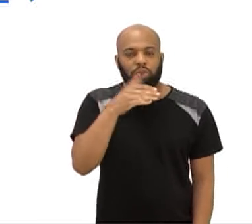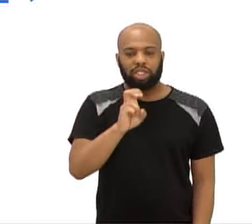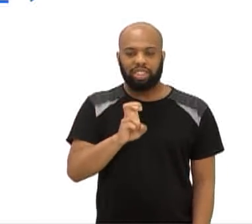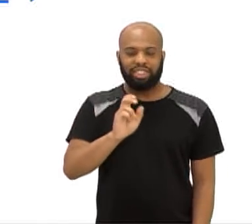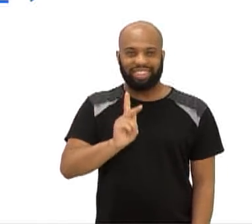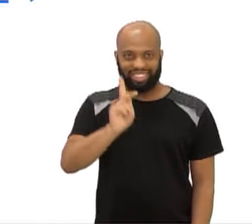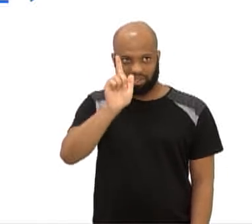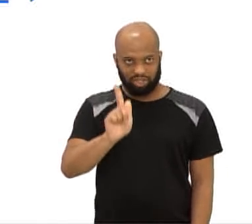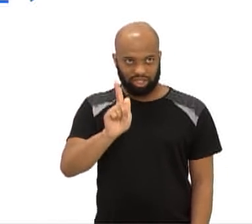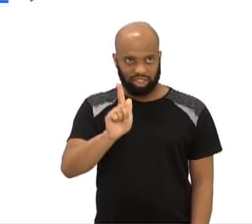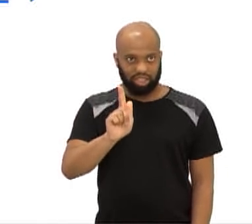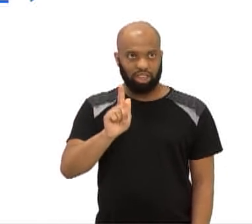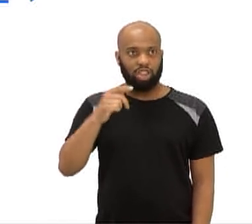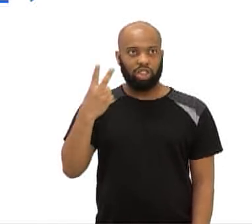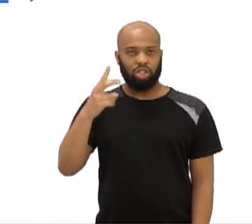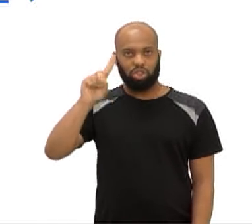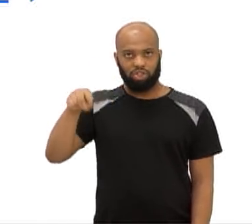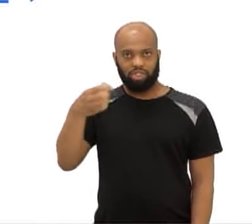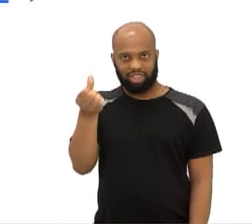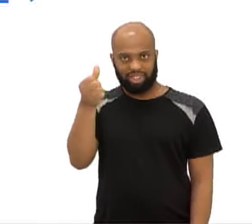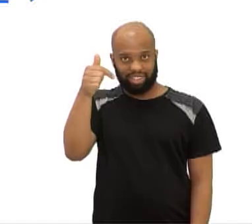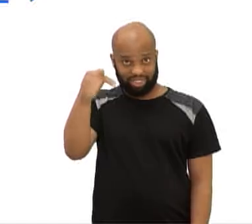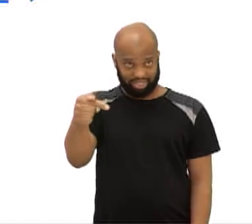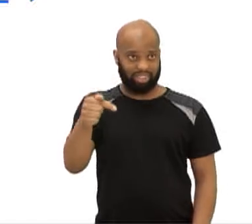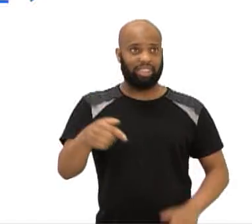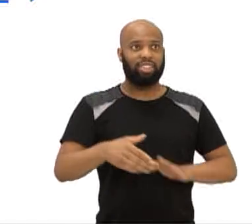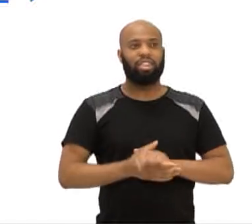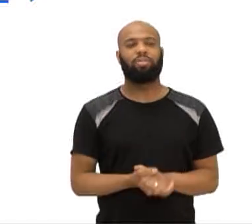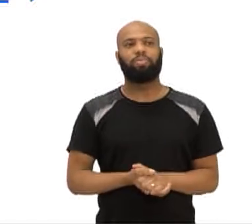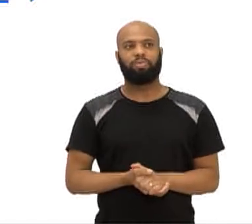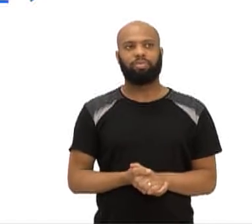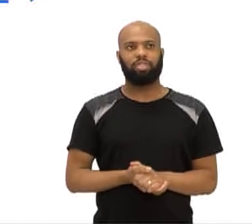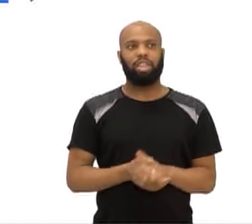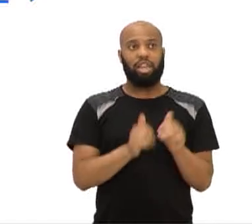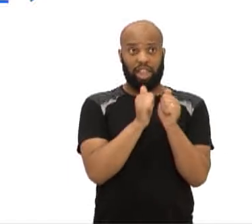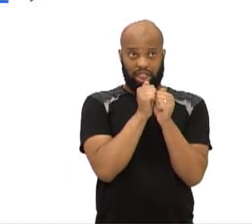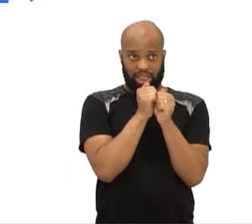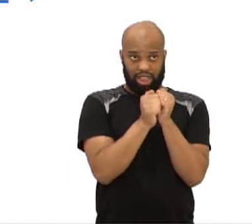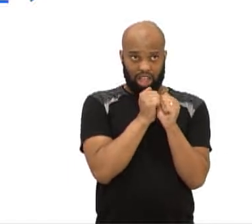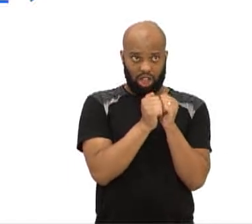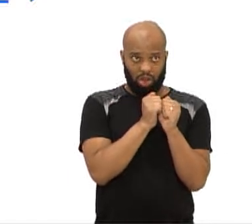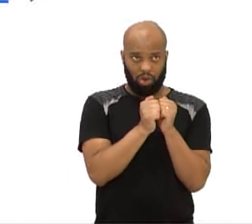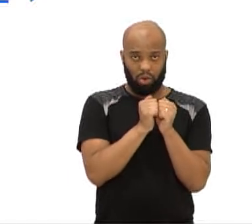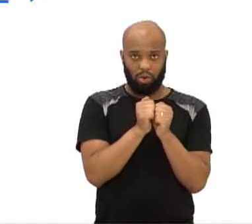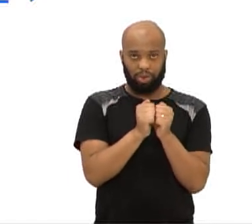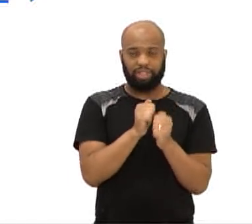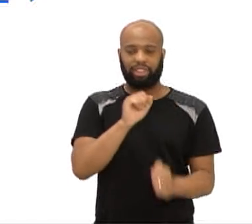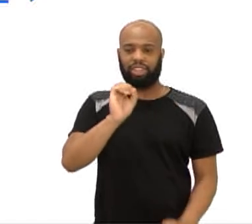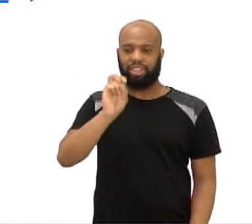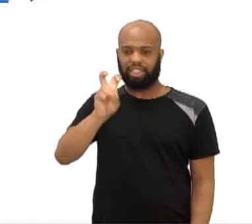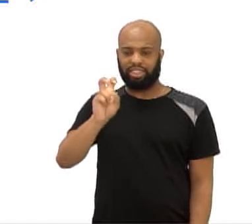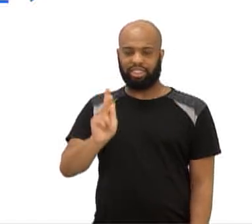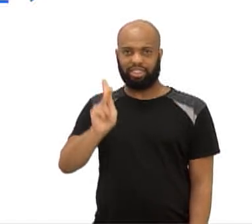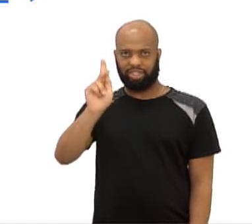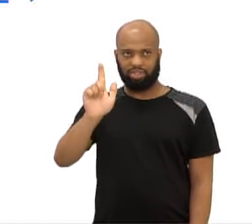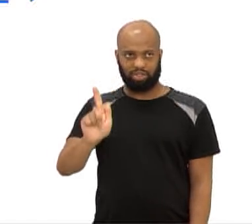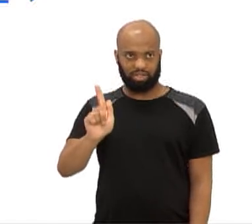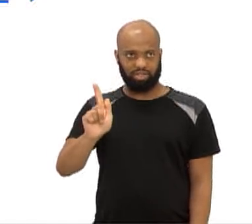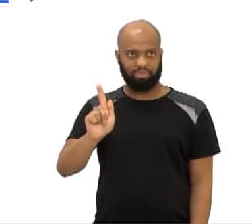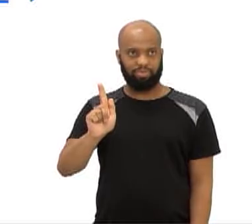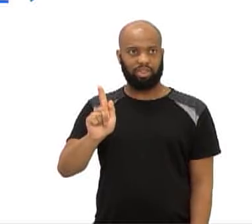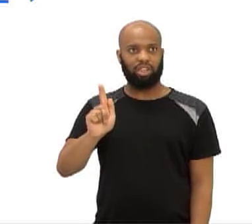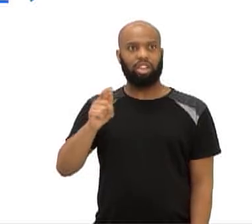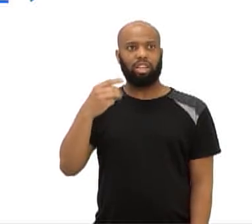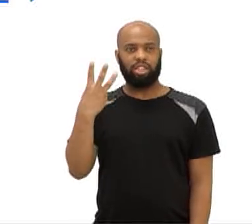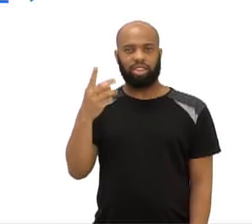açúcar, pacote também de 5 quilos, por R$ 2,67. Arroz Dalfovo parboilizado, pacote